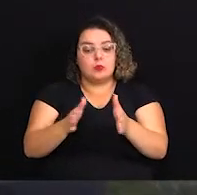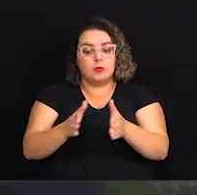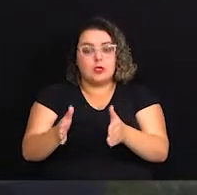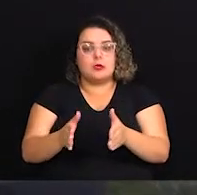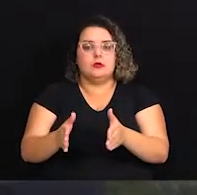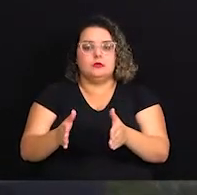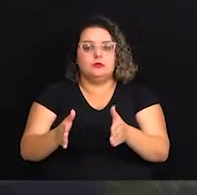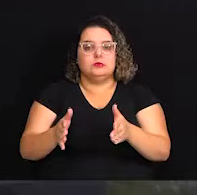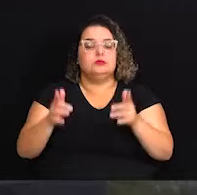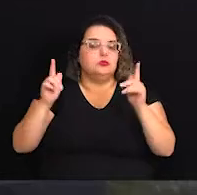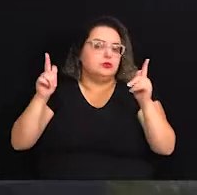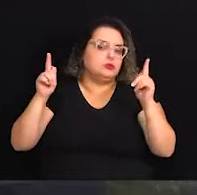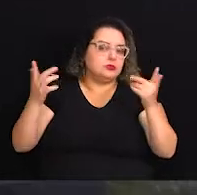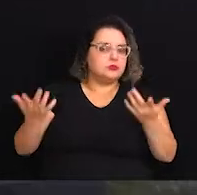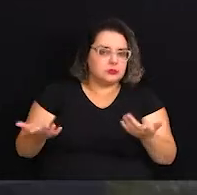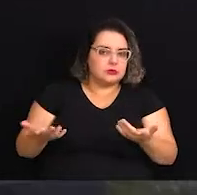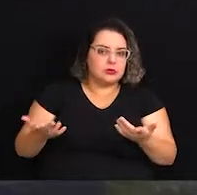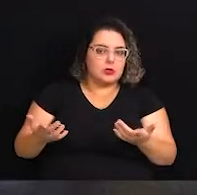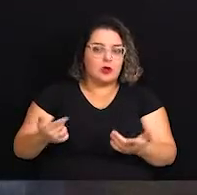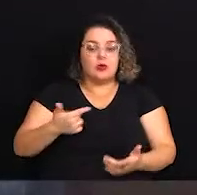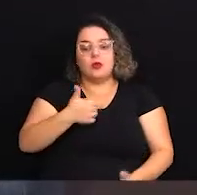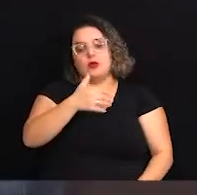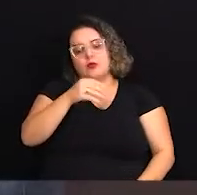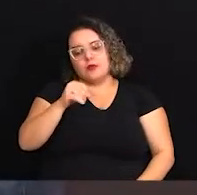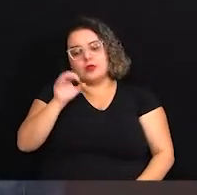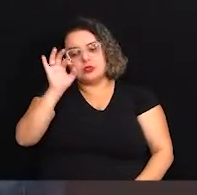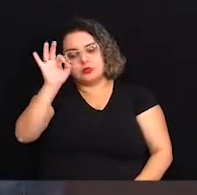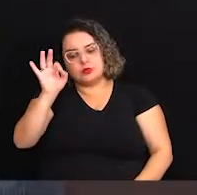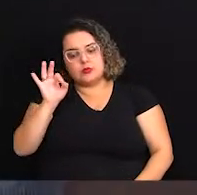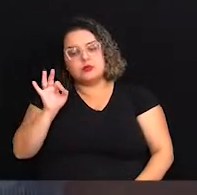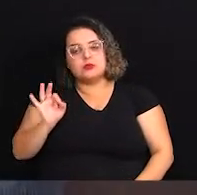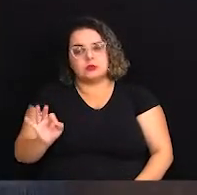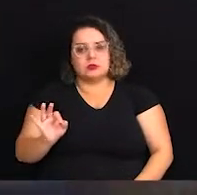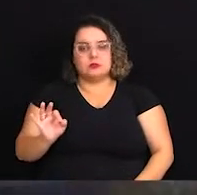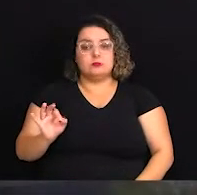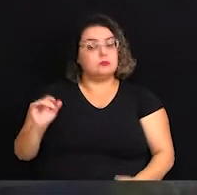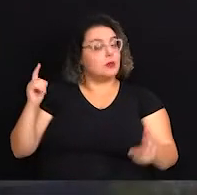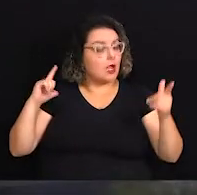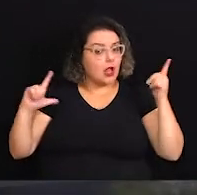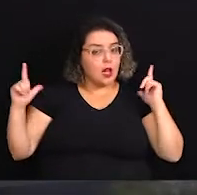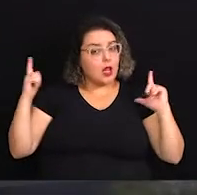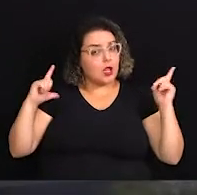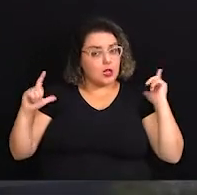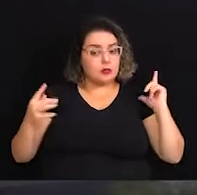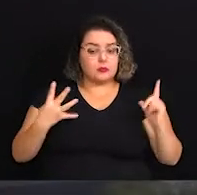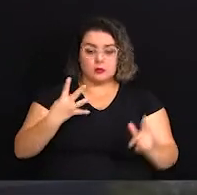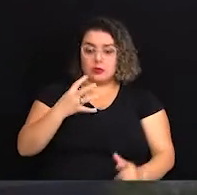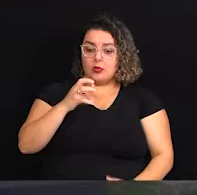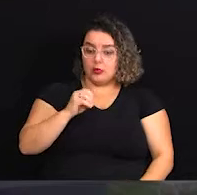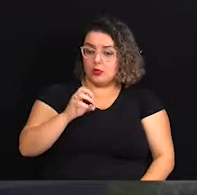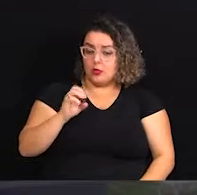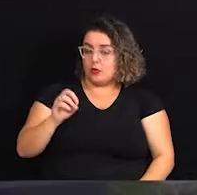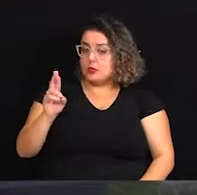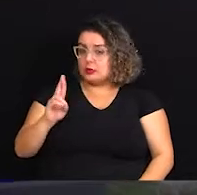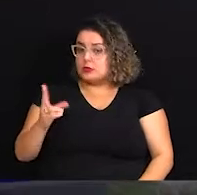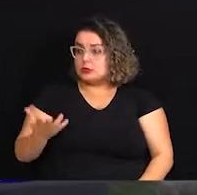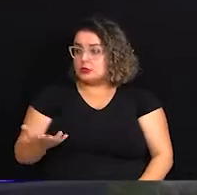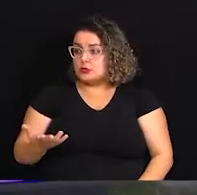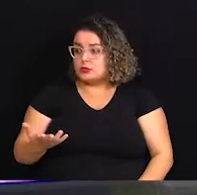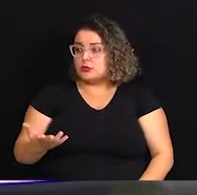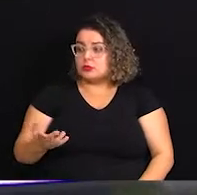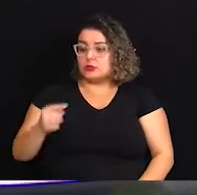de descontração. Então a gente guarda 20% dessa verba para lazer. São R$400 aí para esse familiar